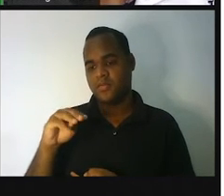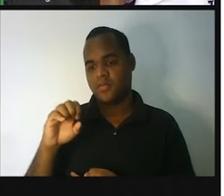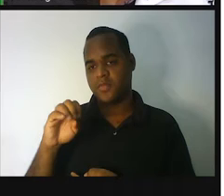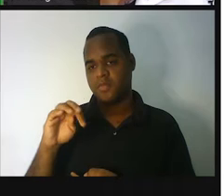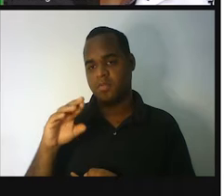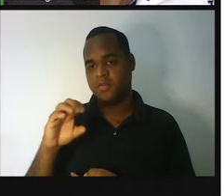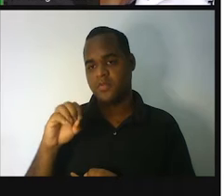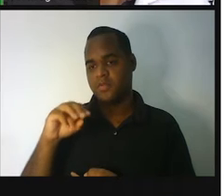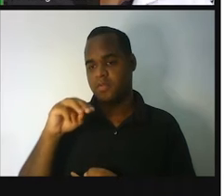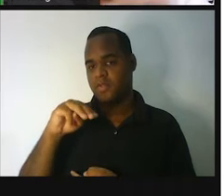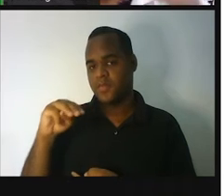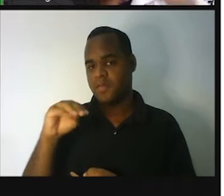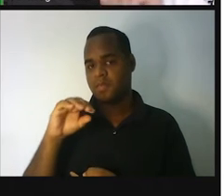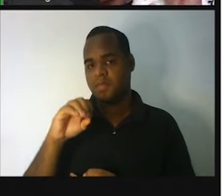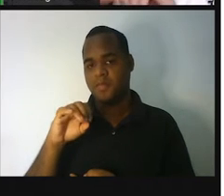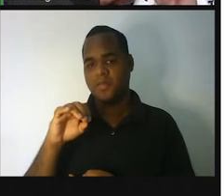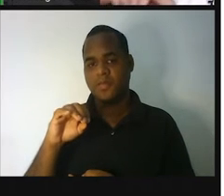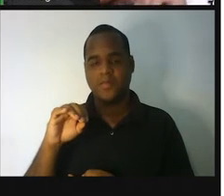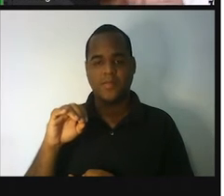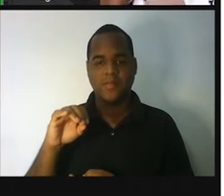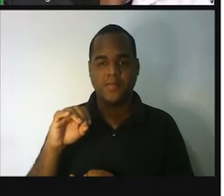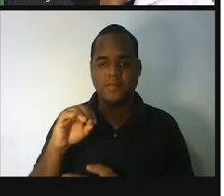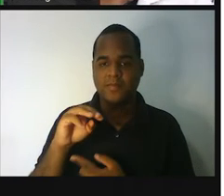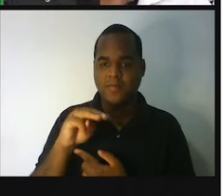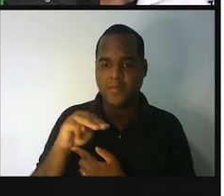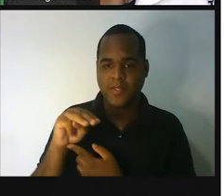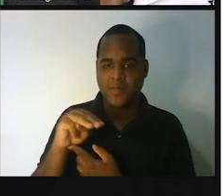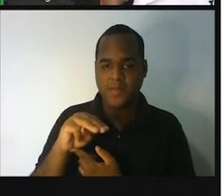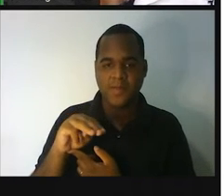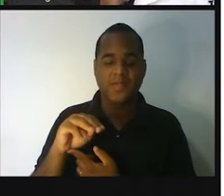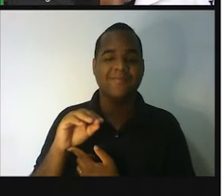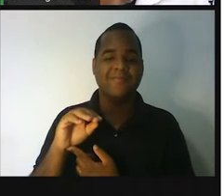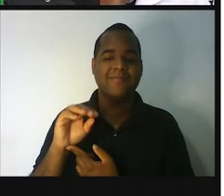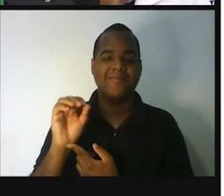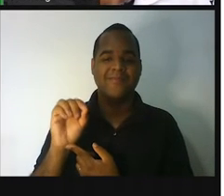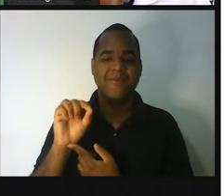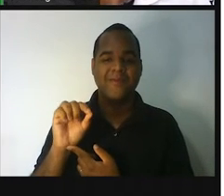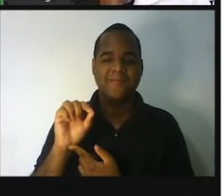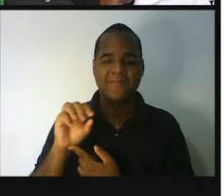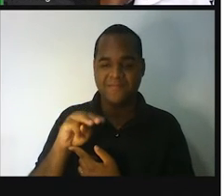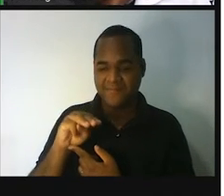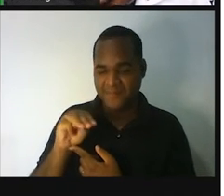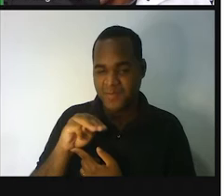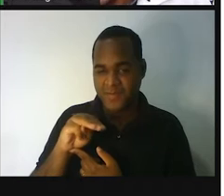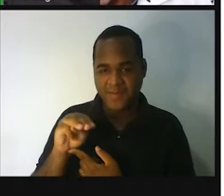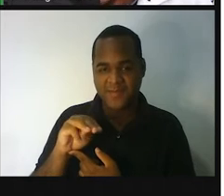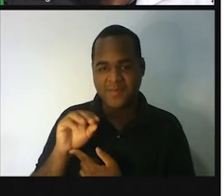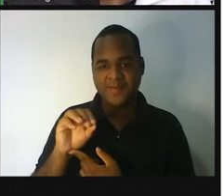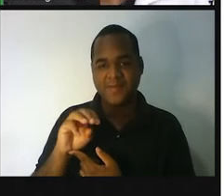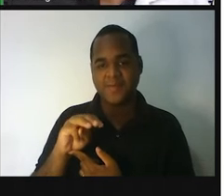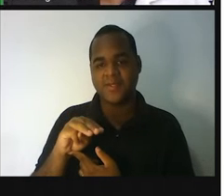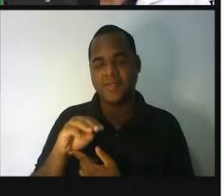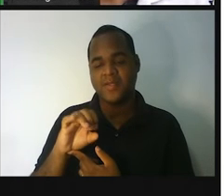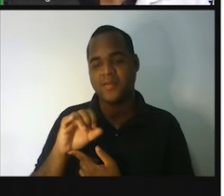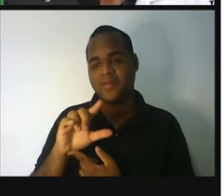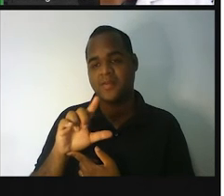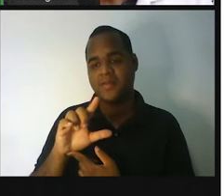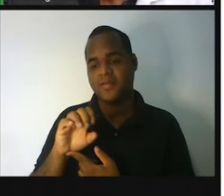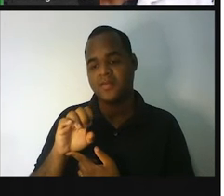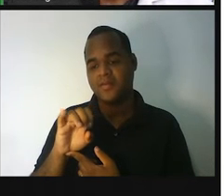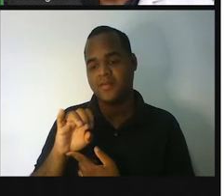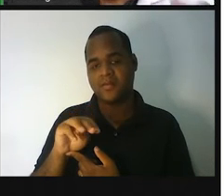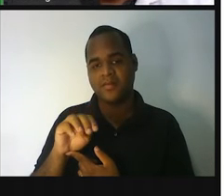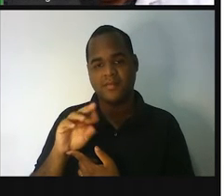eu MM e não é aquele chocolatinho tá esse aqui é Um milímetro